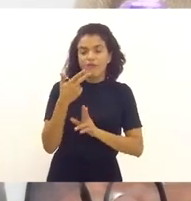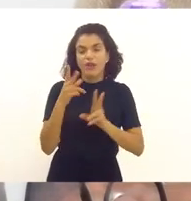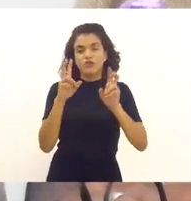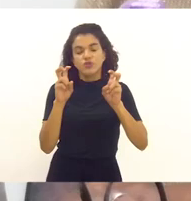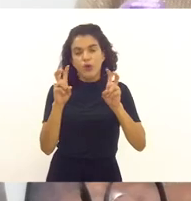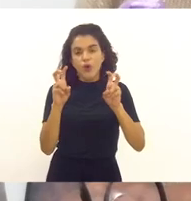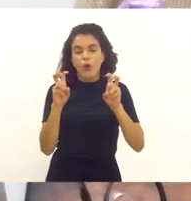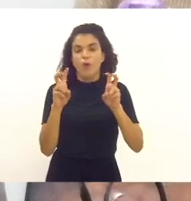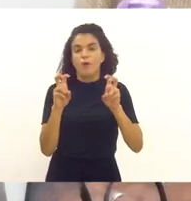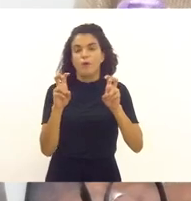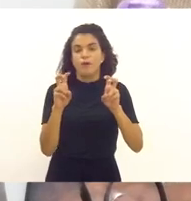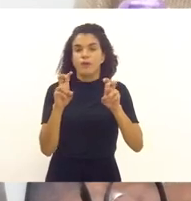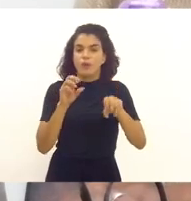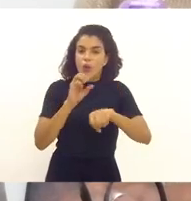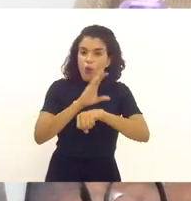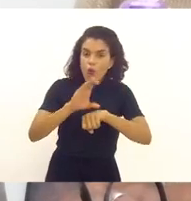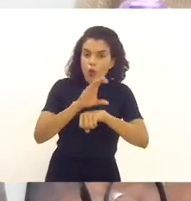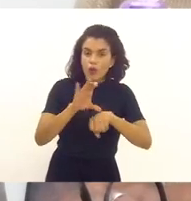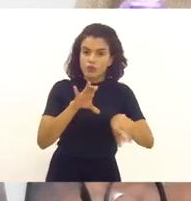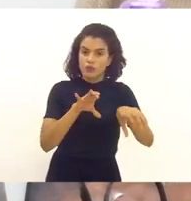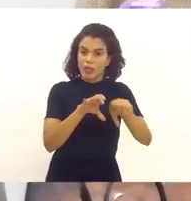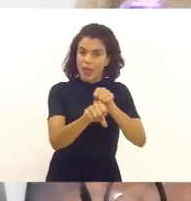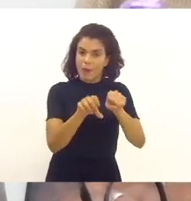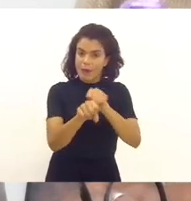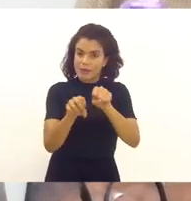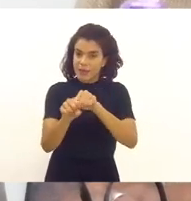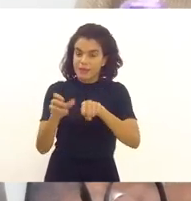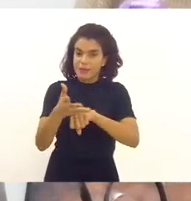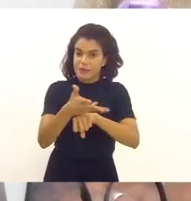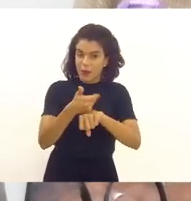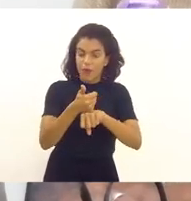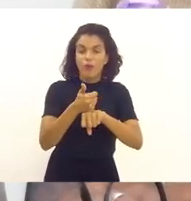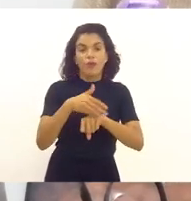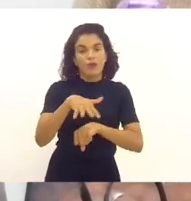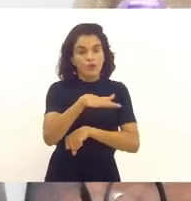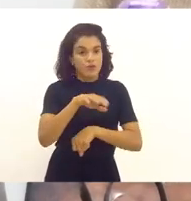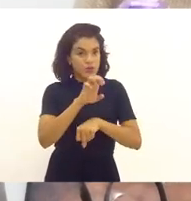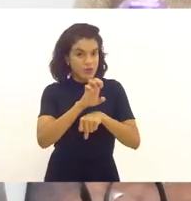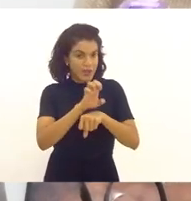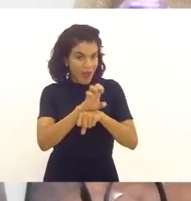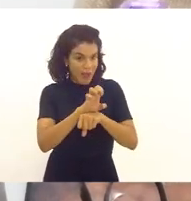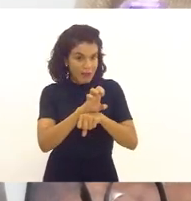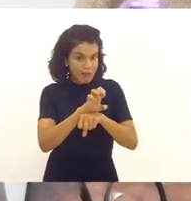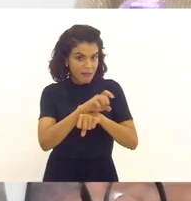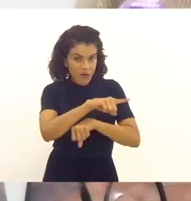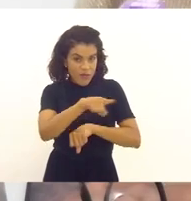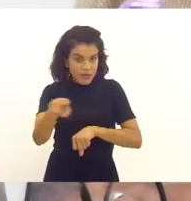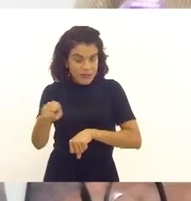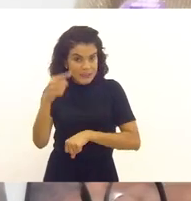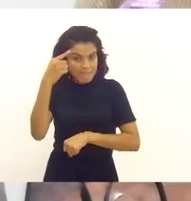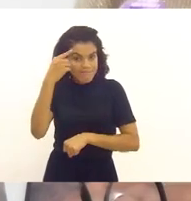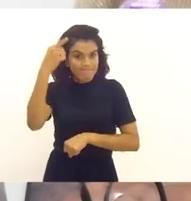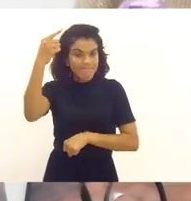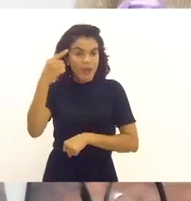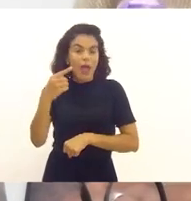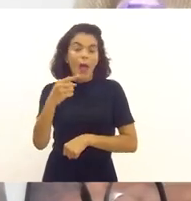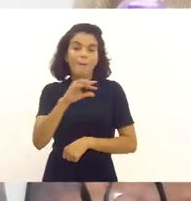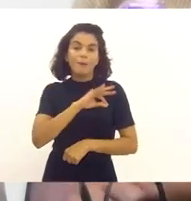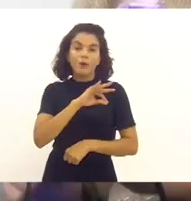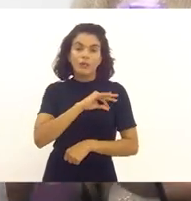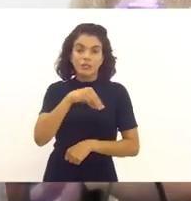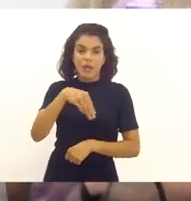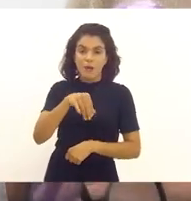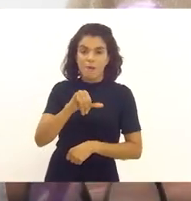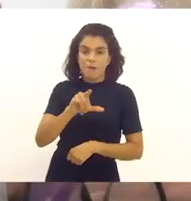processo de capacitação E isso está acontecendo tanto no âmbito do estado Só para que se tem uma ideia é a polícia militar